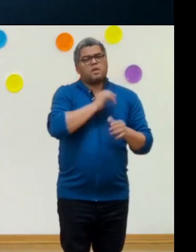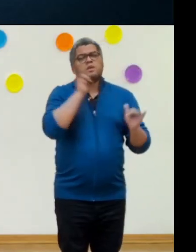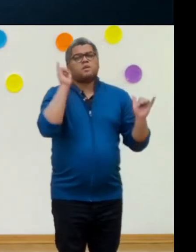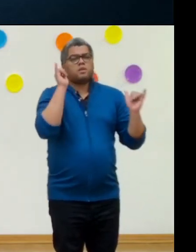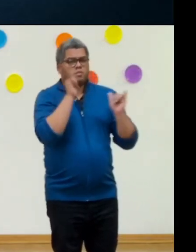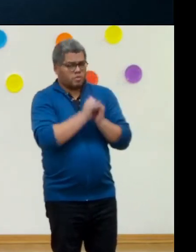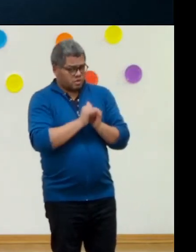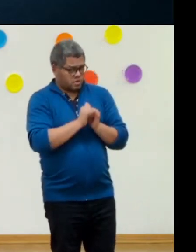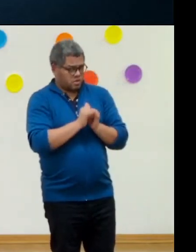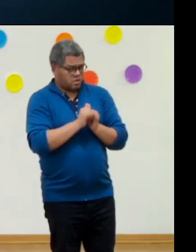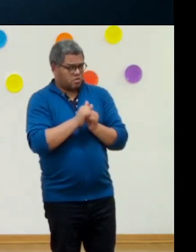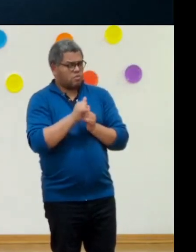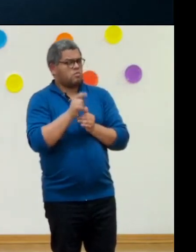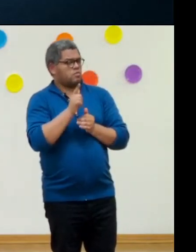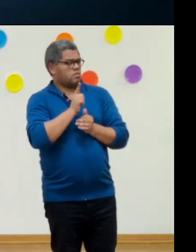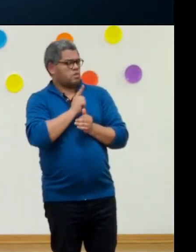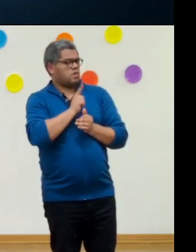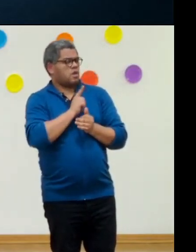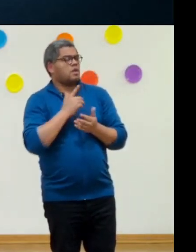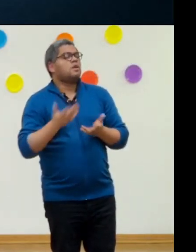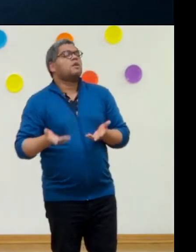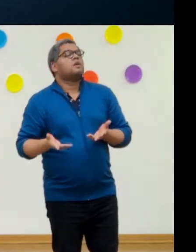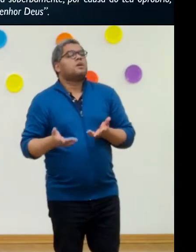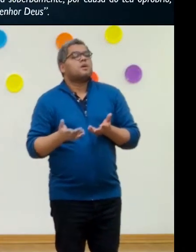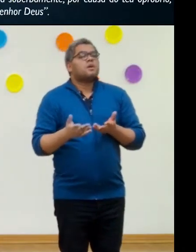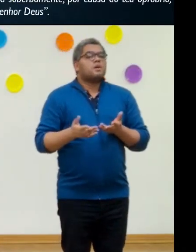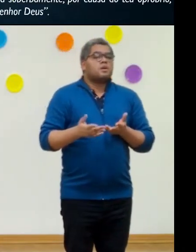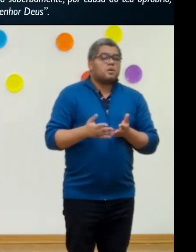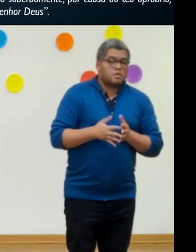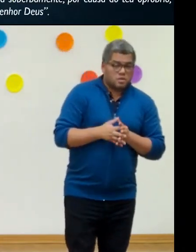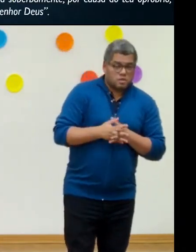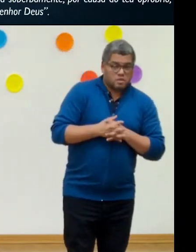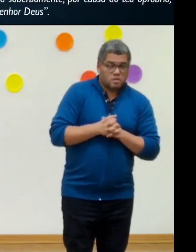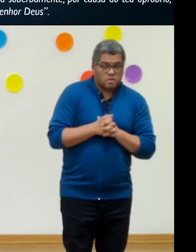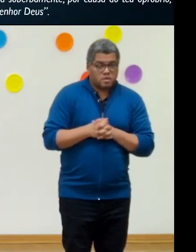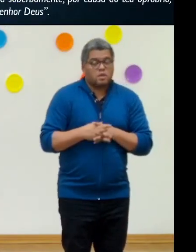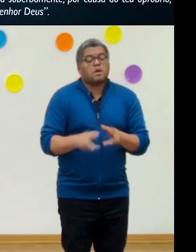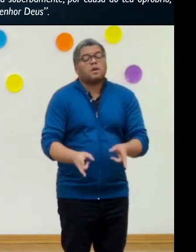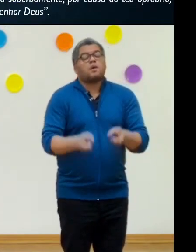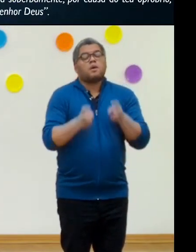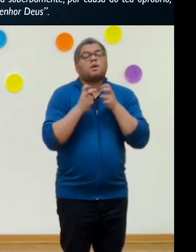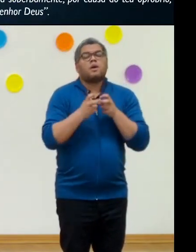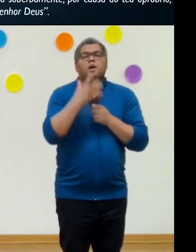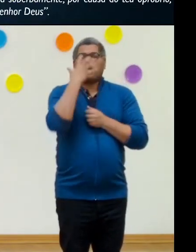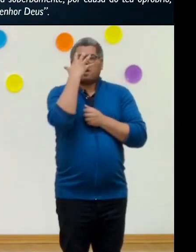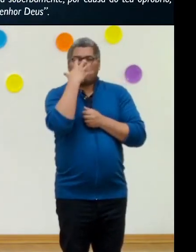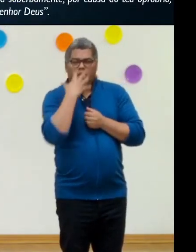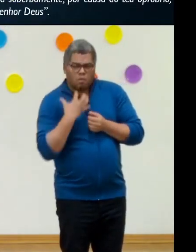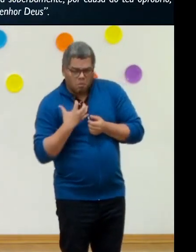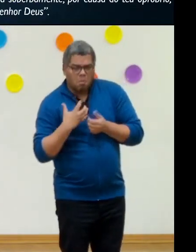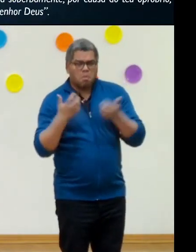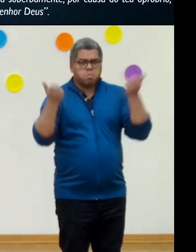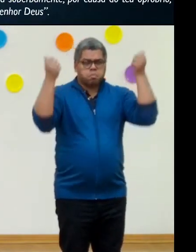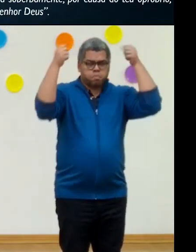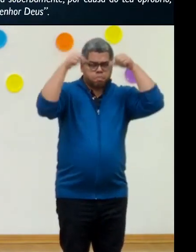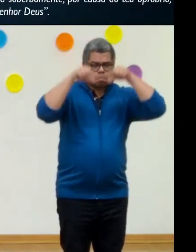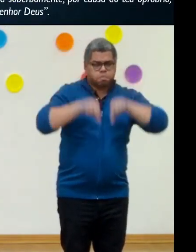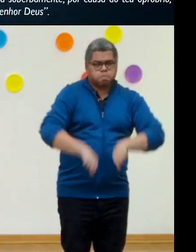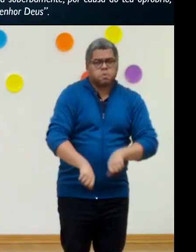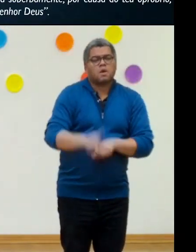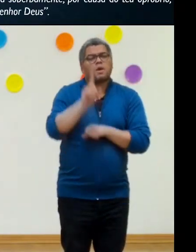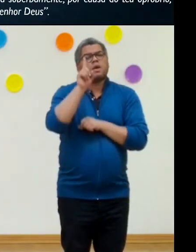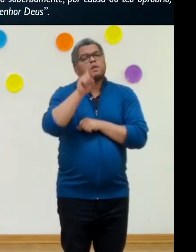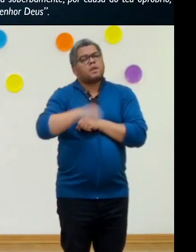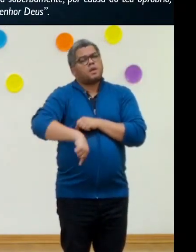isso. Tem perdão para isso? Vamos lá. Tendo em vista, então, tamanha maldade e seriedade desse pecado, será que é